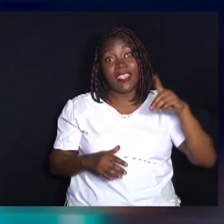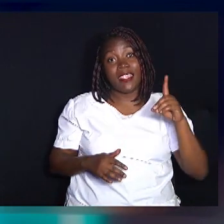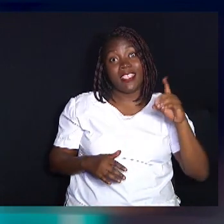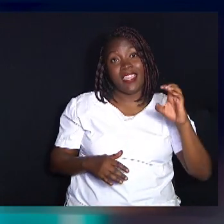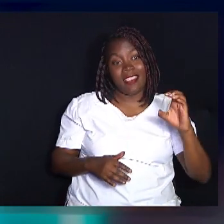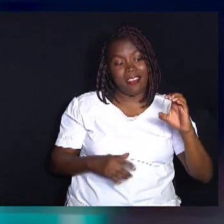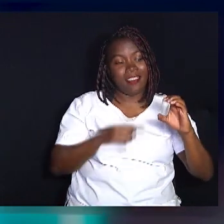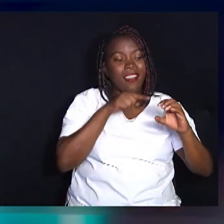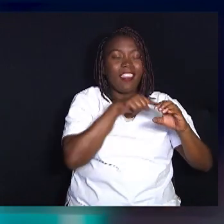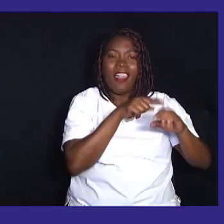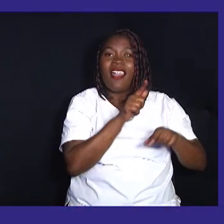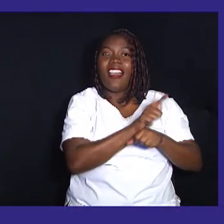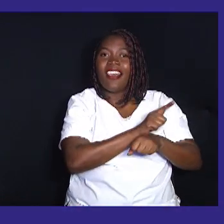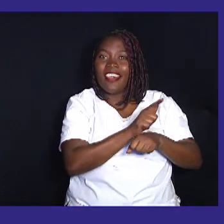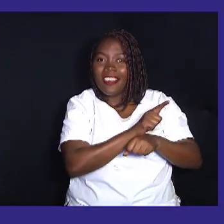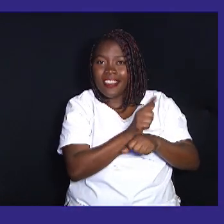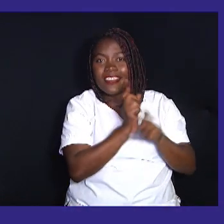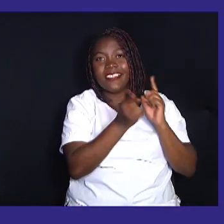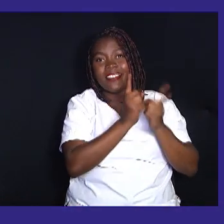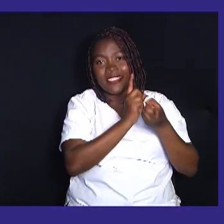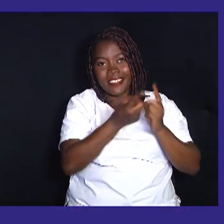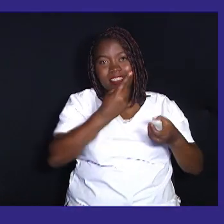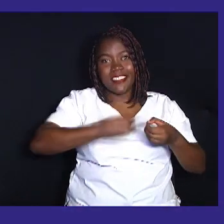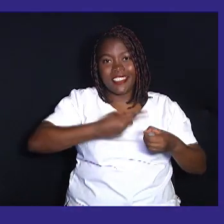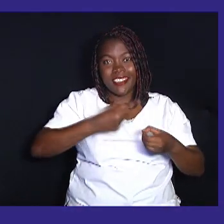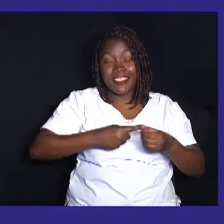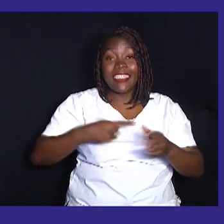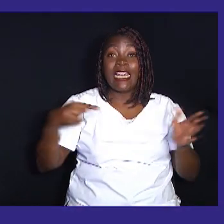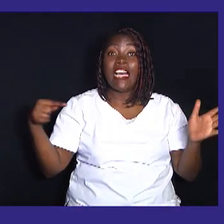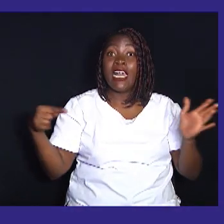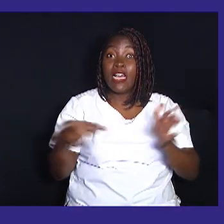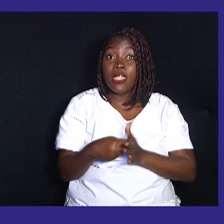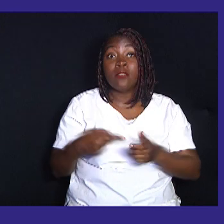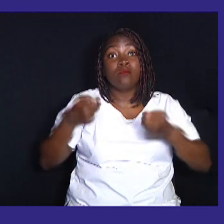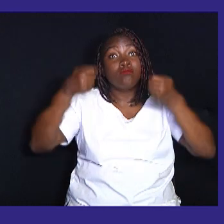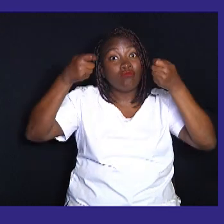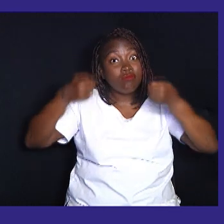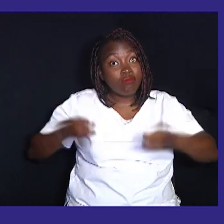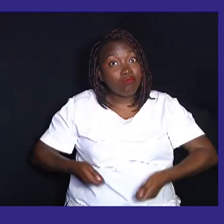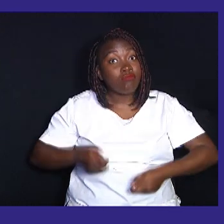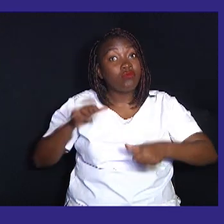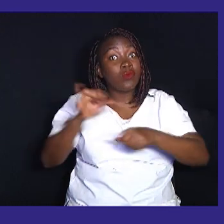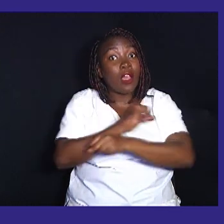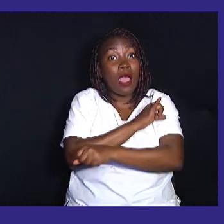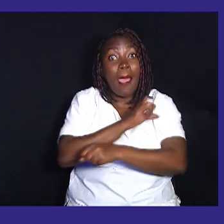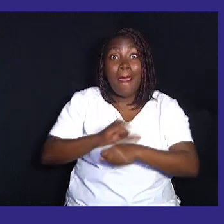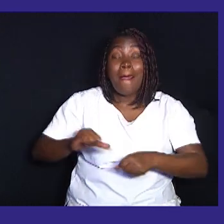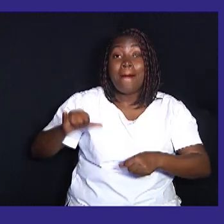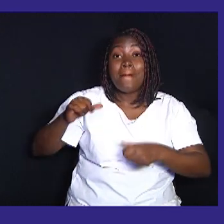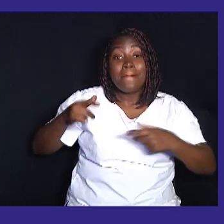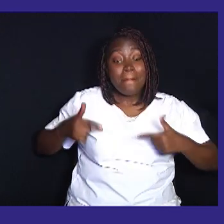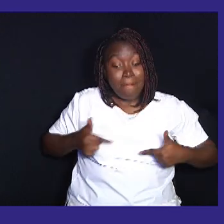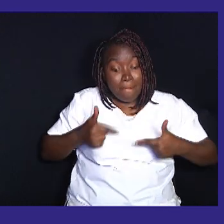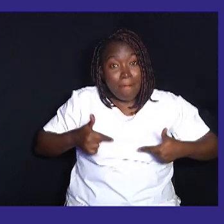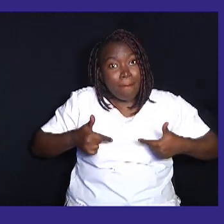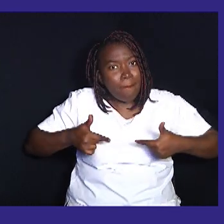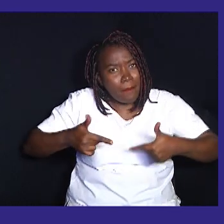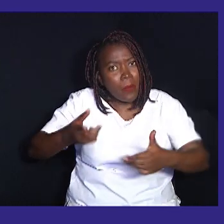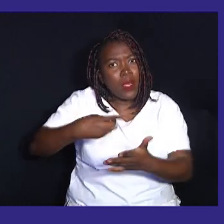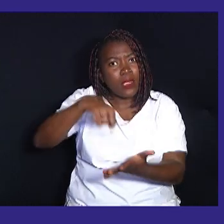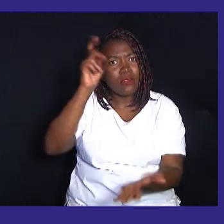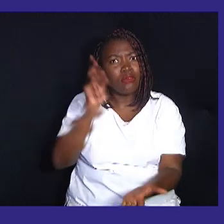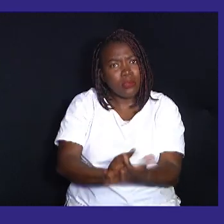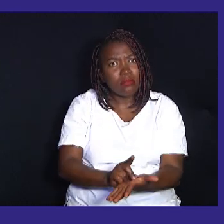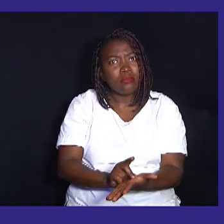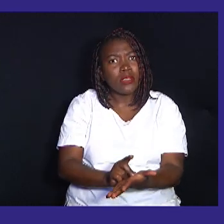o trânsito na cidade. O objetivo é consolidar uma estratégia para ações mais efetivas,